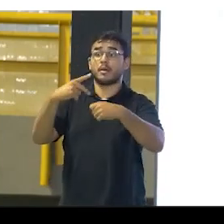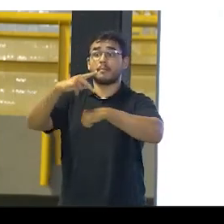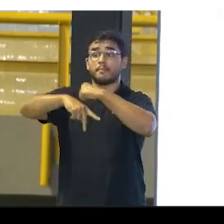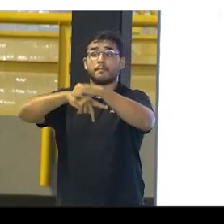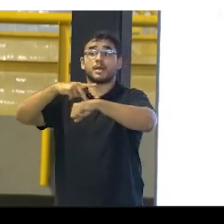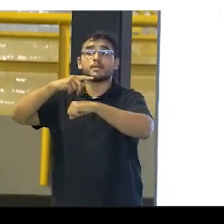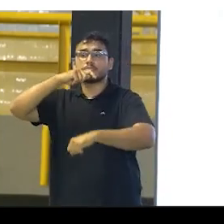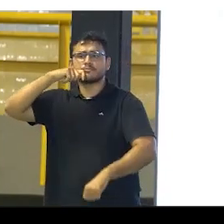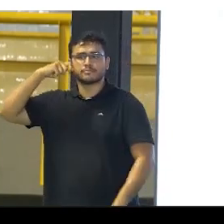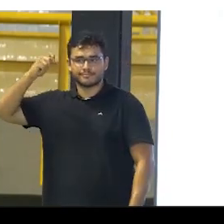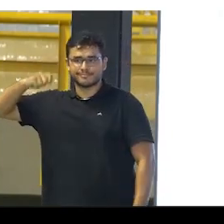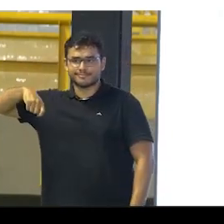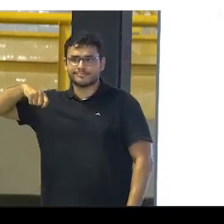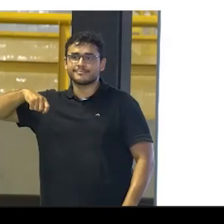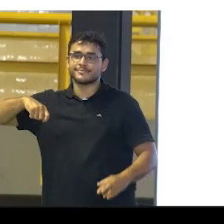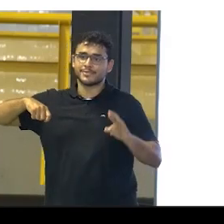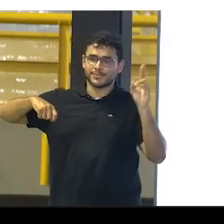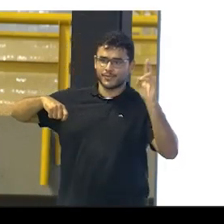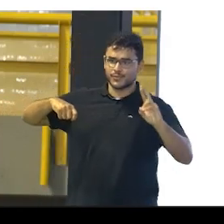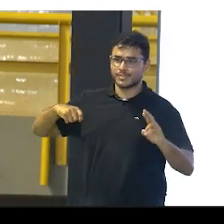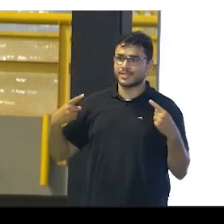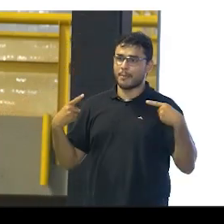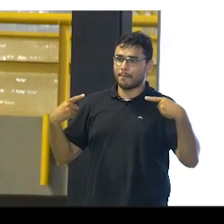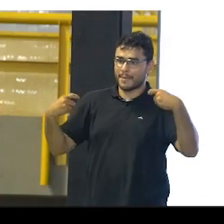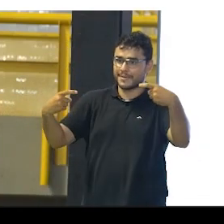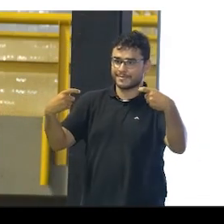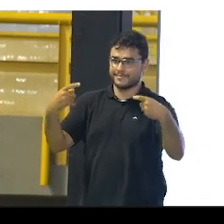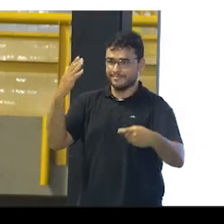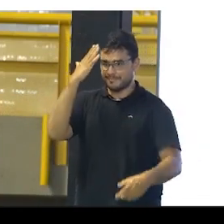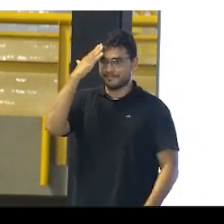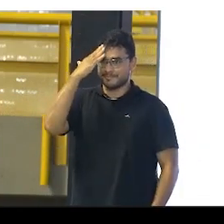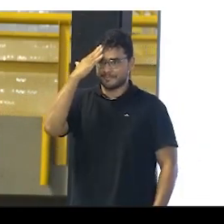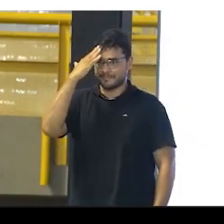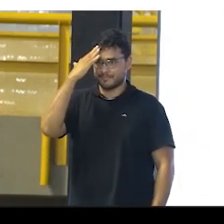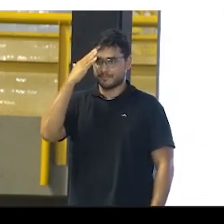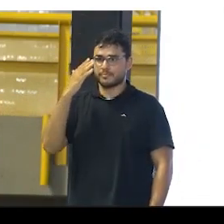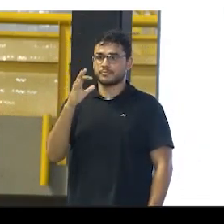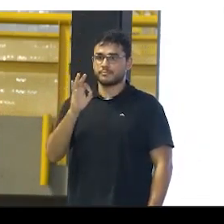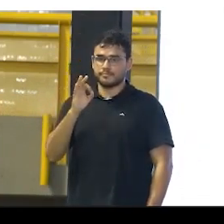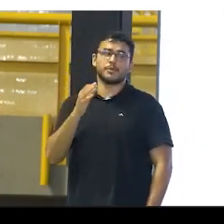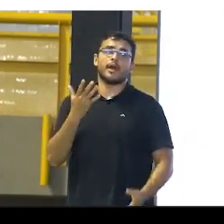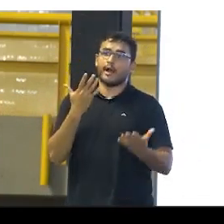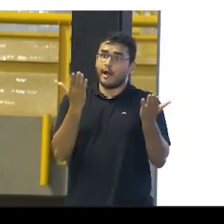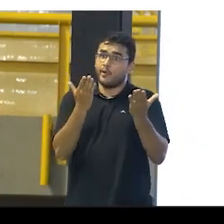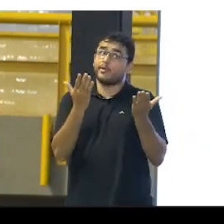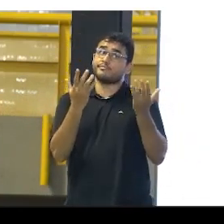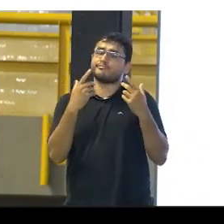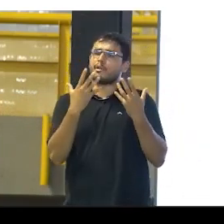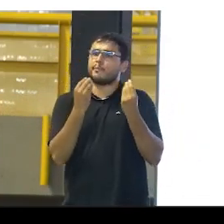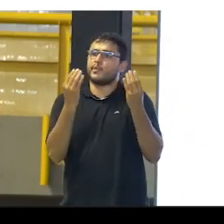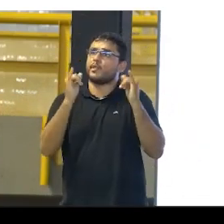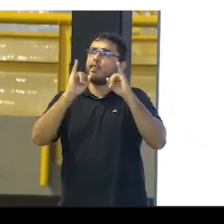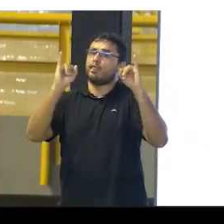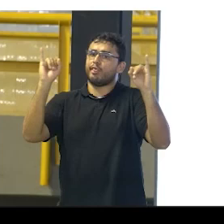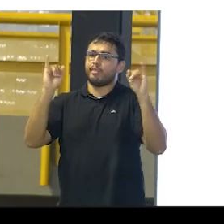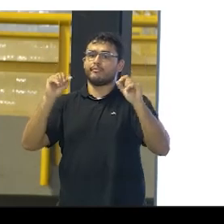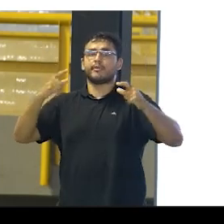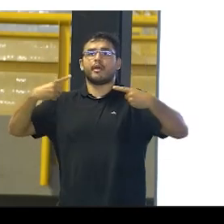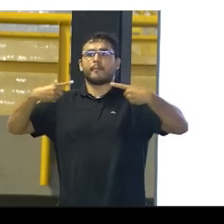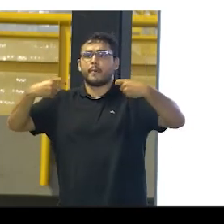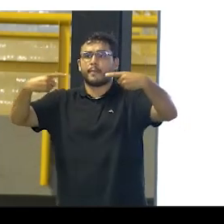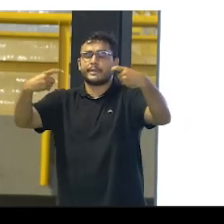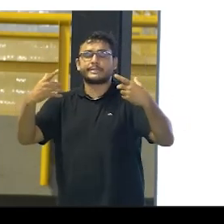presidente da Ucrânia, e do Vladimir Putin, tá? Presidente da Rússia, que coincidentemente